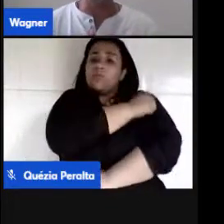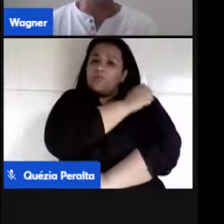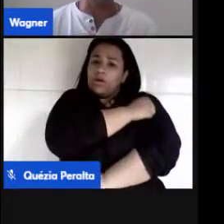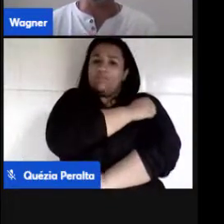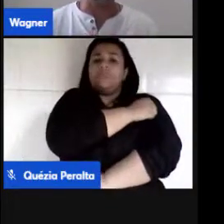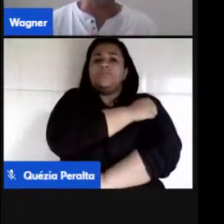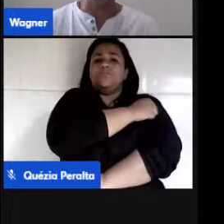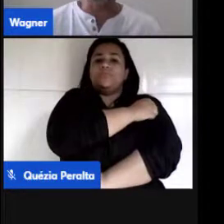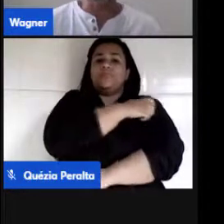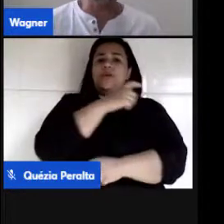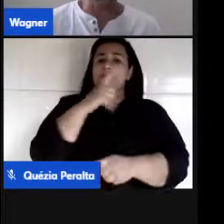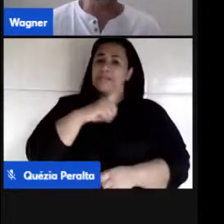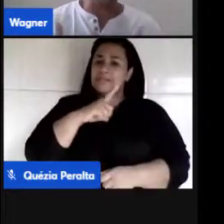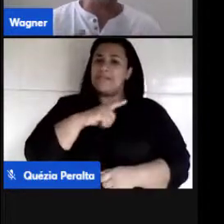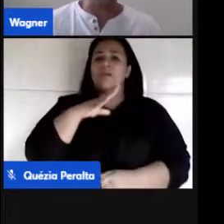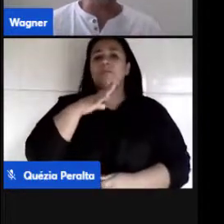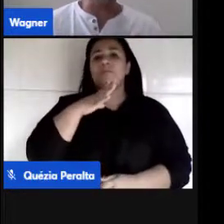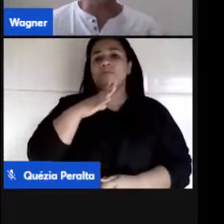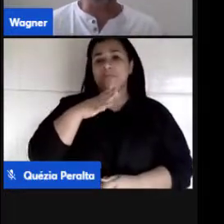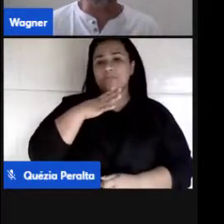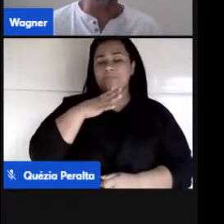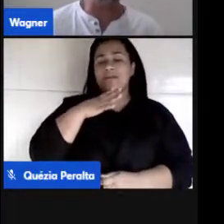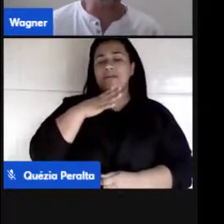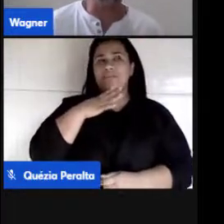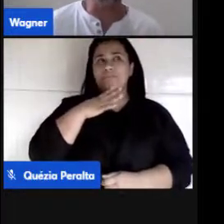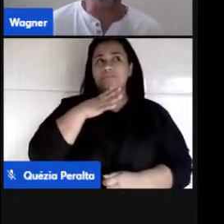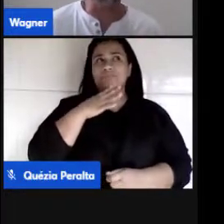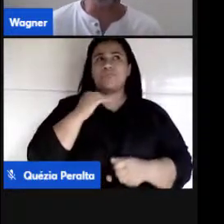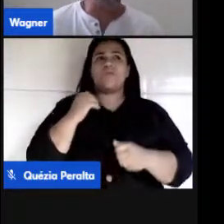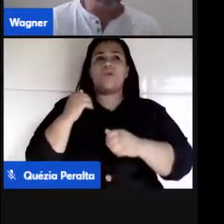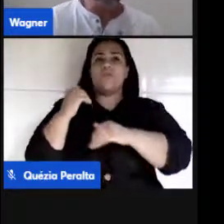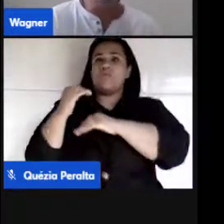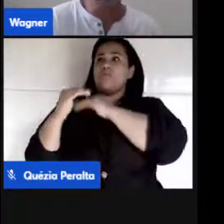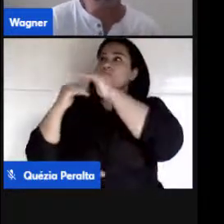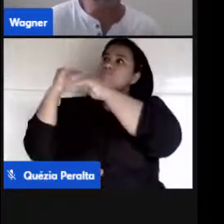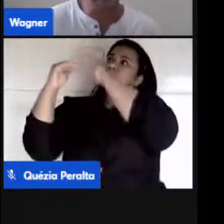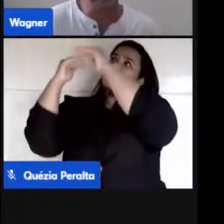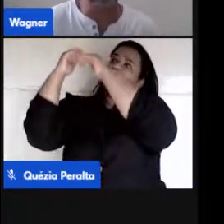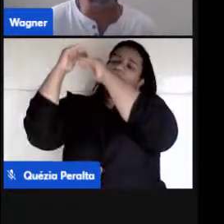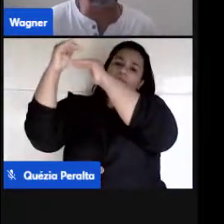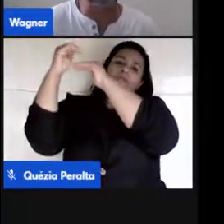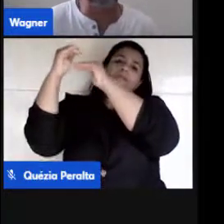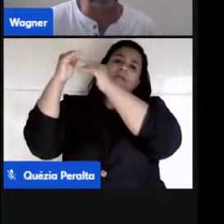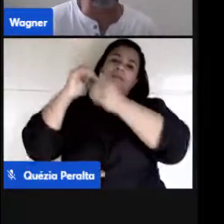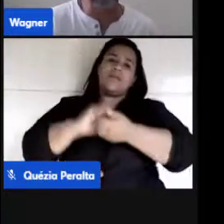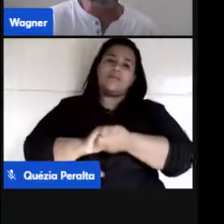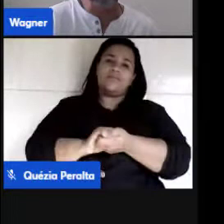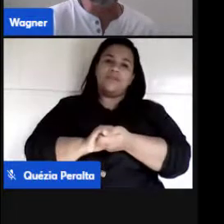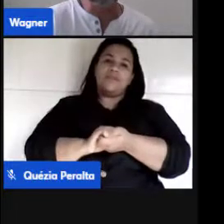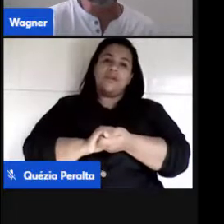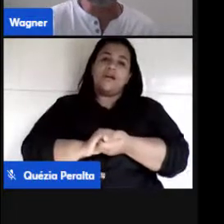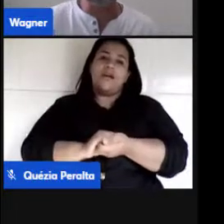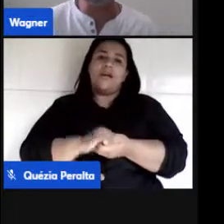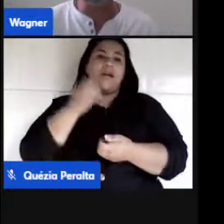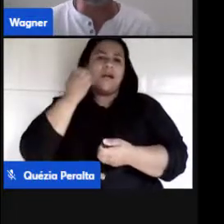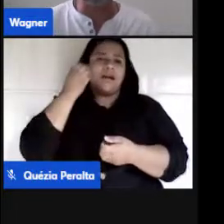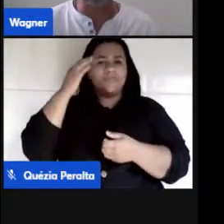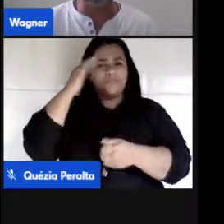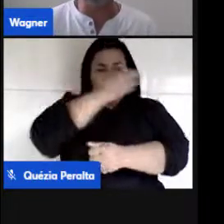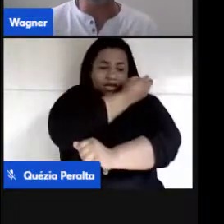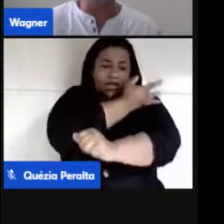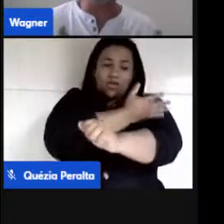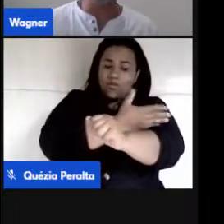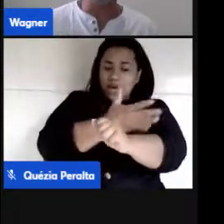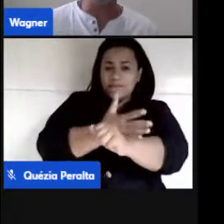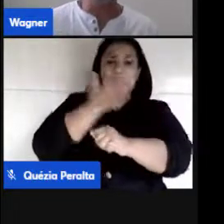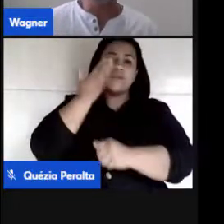um conhecimento, a sua construção, a sua bagagem, a sua aprendizagem, ainda referente à educação infantil. Pois nesse processo de